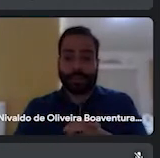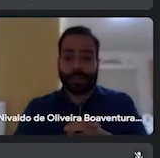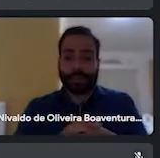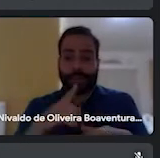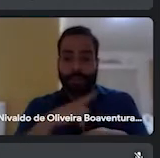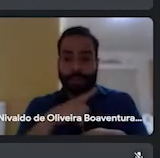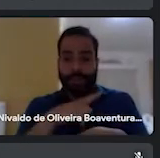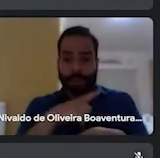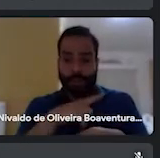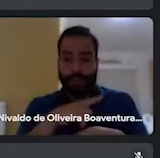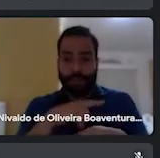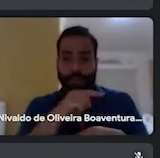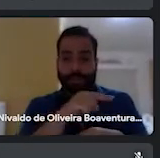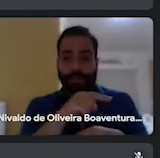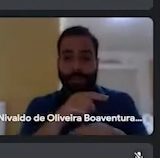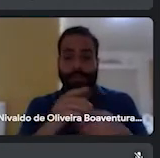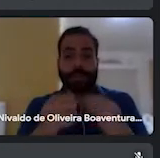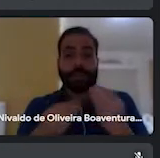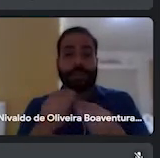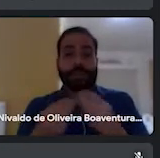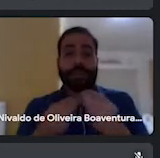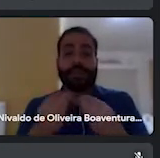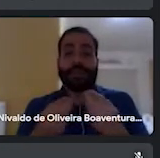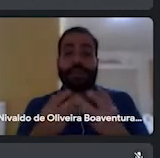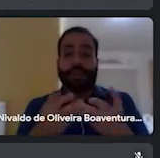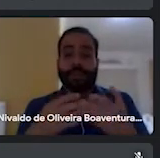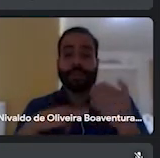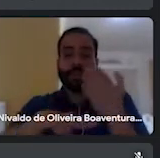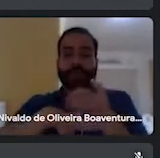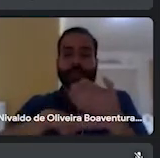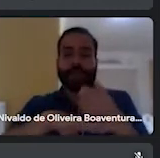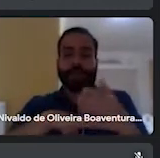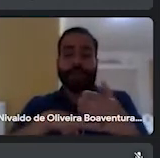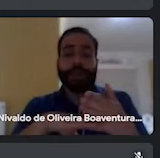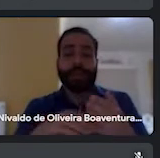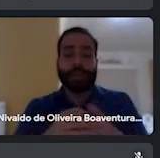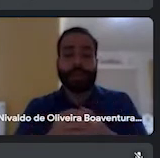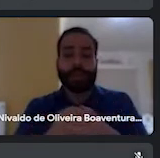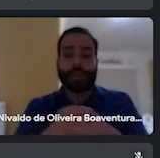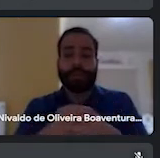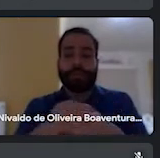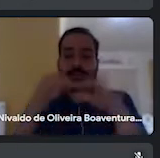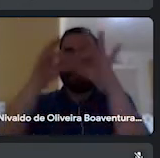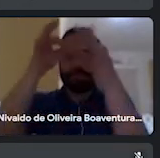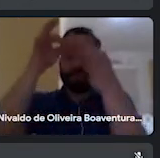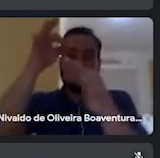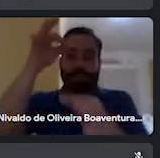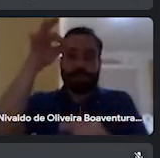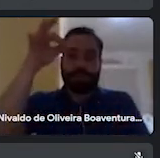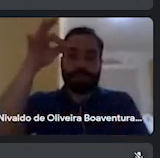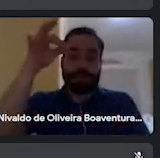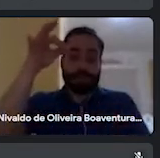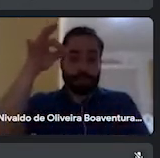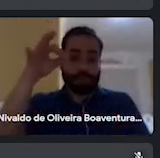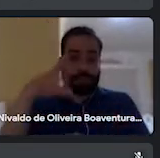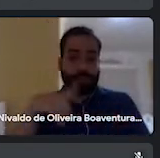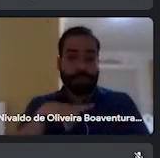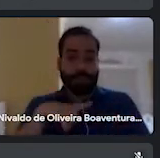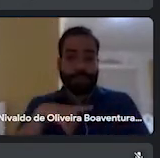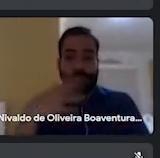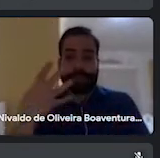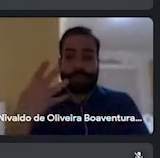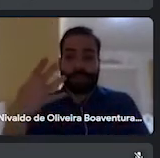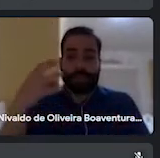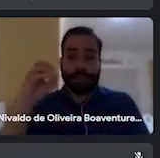2, como que é o treinamento de NR10, como ele é grande. Então, tem 40